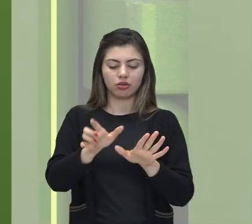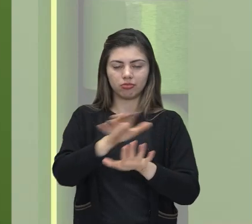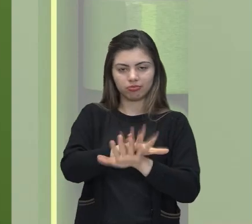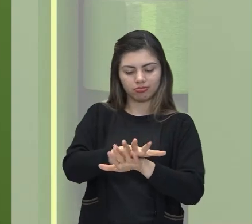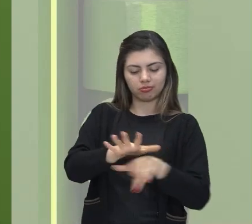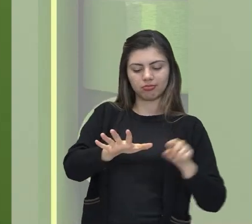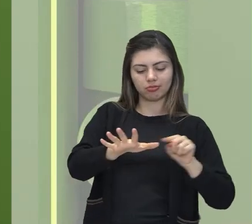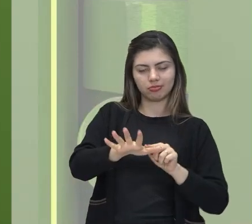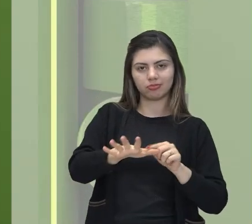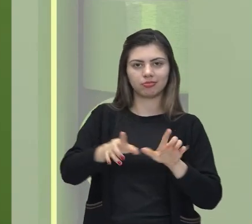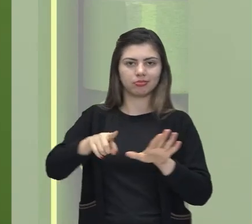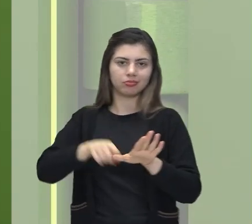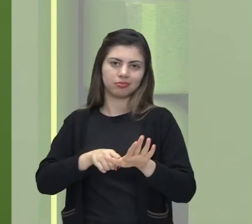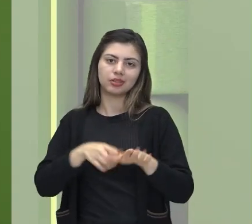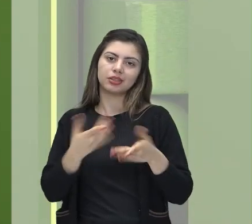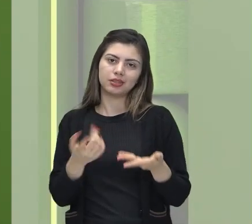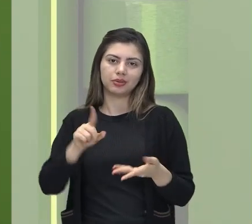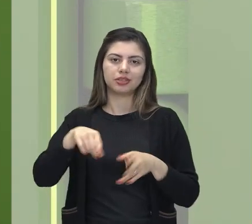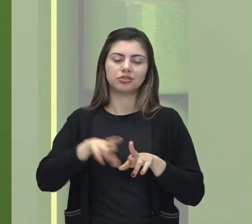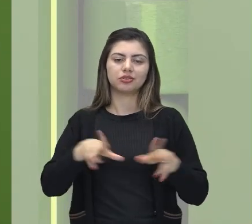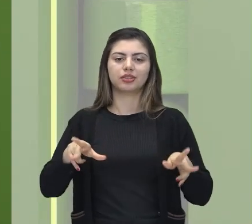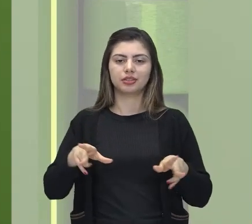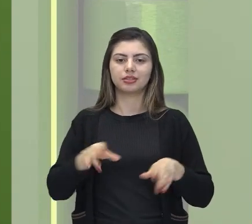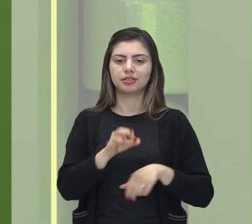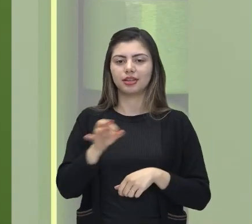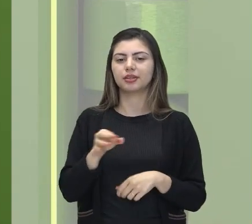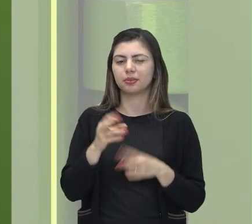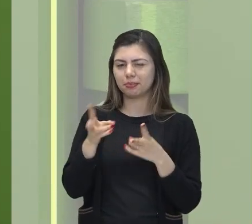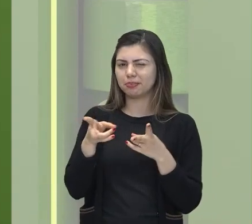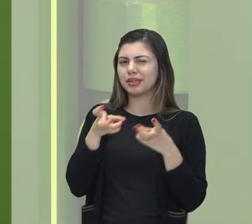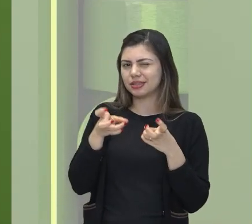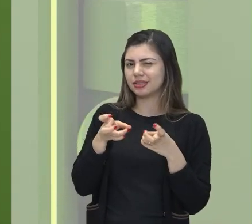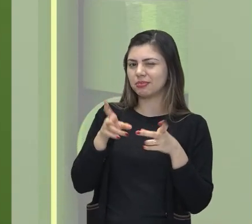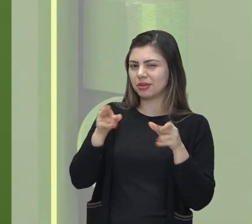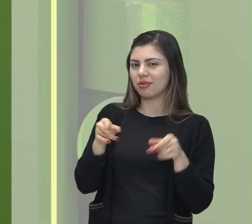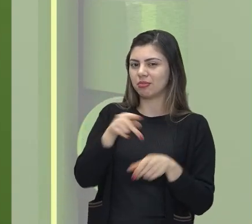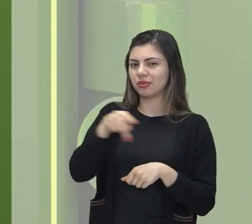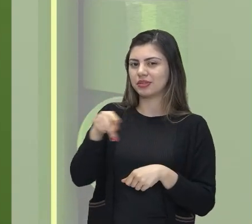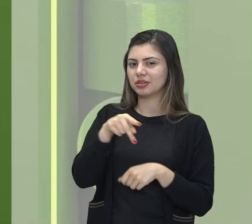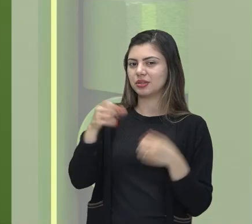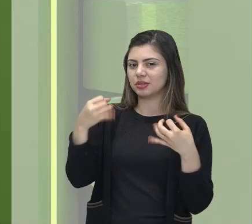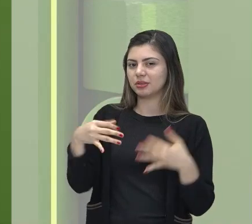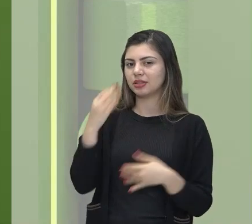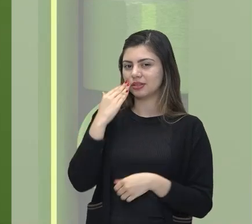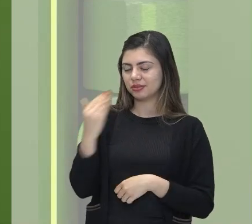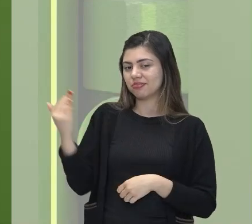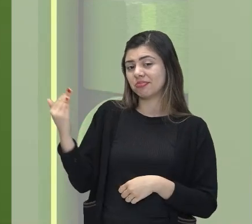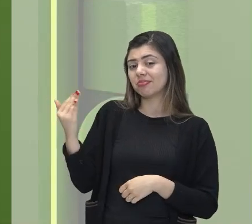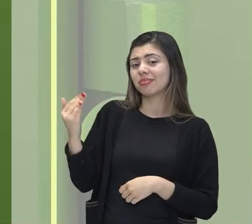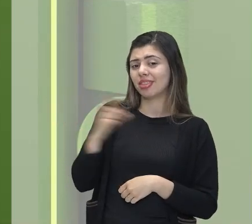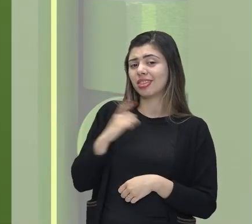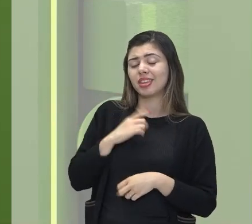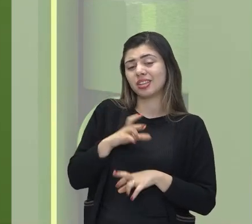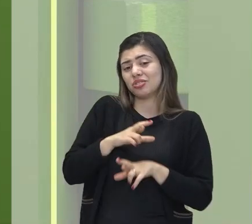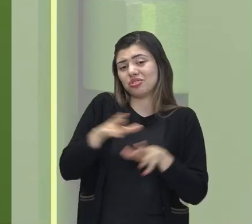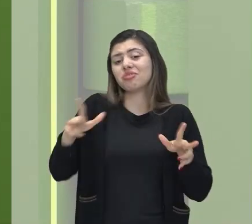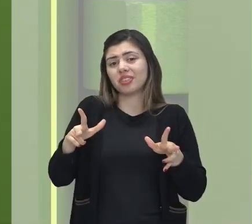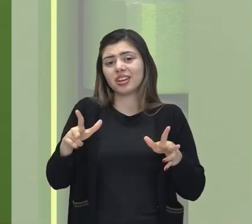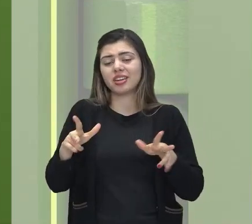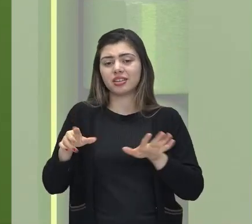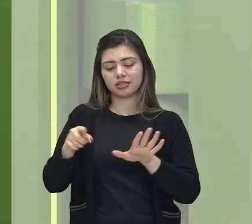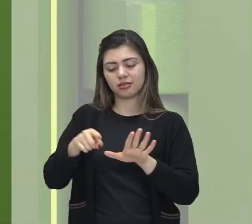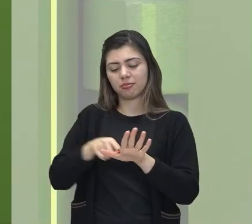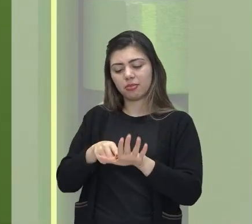outro. Isso que é um plano de simetria. Pode até, ó, parecer que está igual, mas não está. O dedinho fica aqui na direção